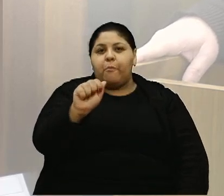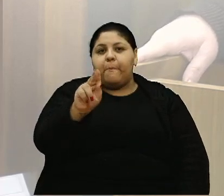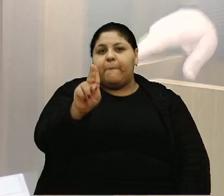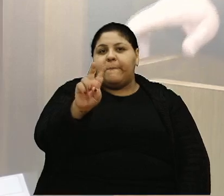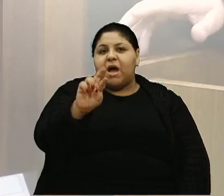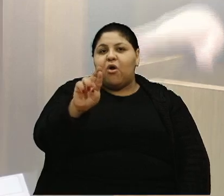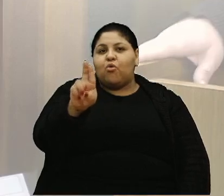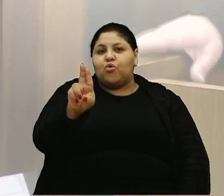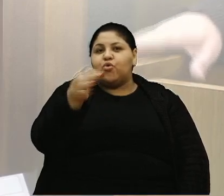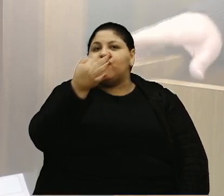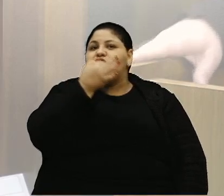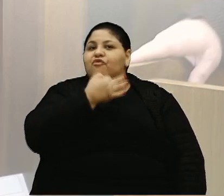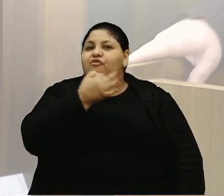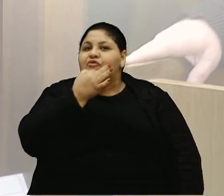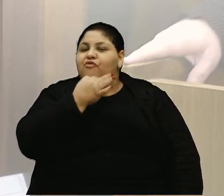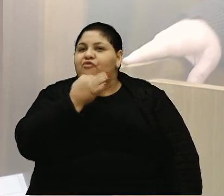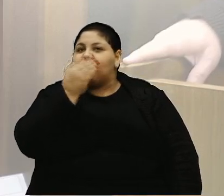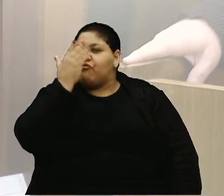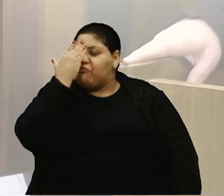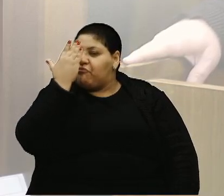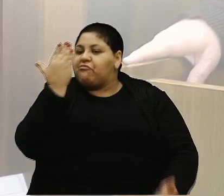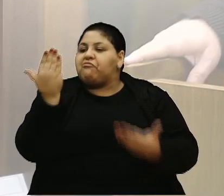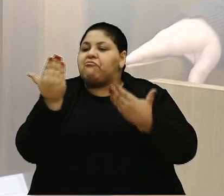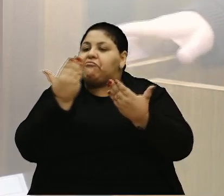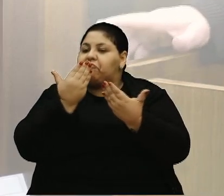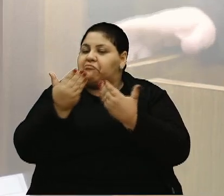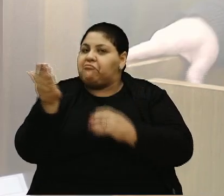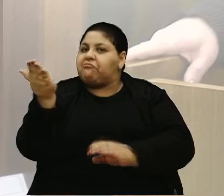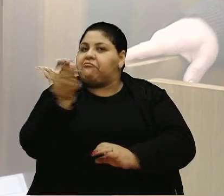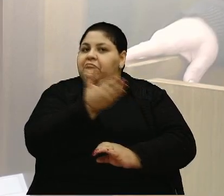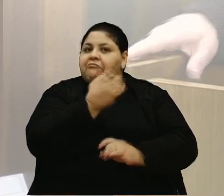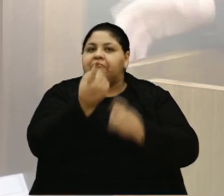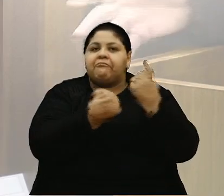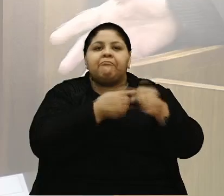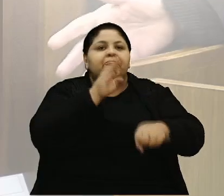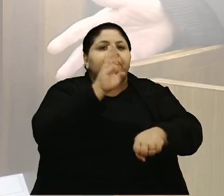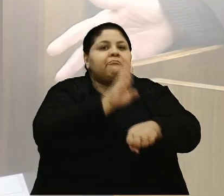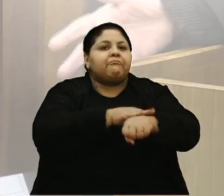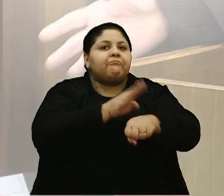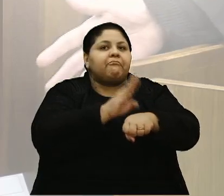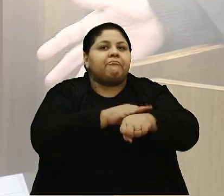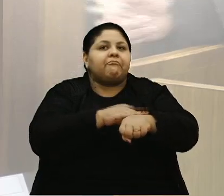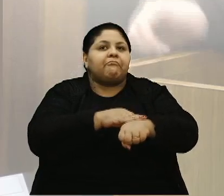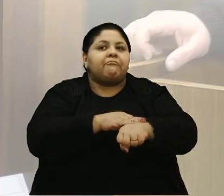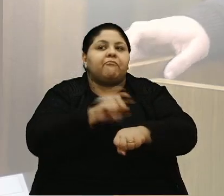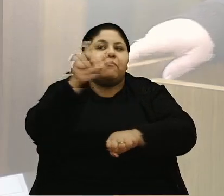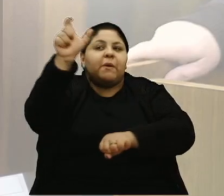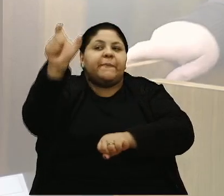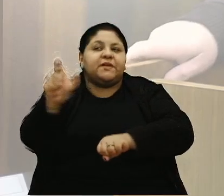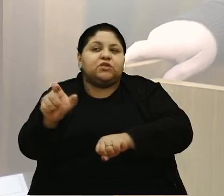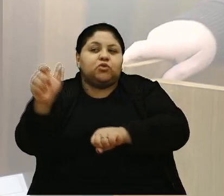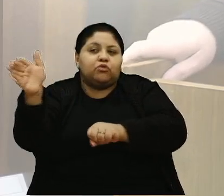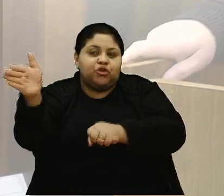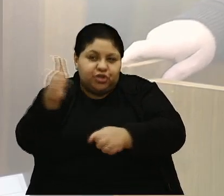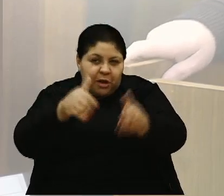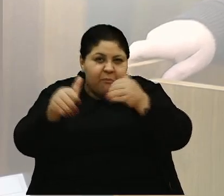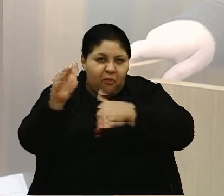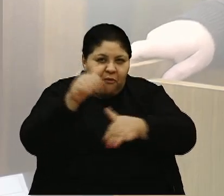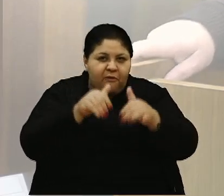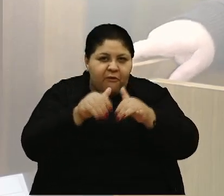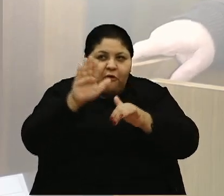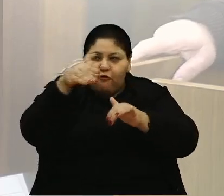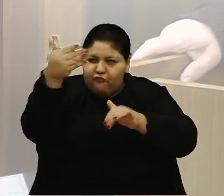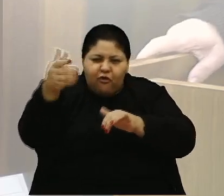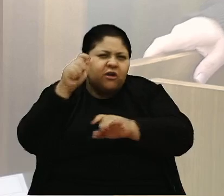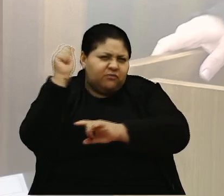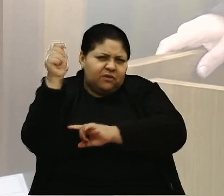Caxias. Eu duvido qual dos senhores e senhoras em algum momento não trouxe algum convidado de fora, seja de fora do Rio Grande do Sul ou